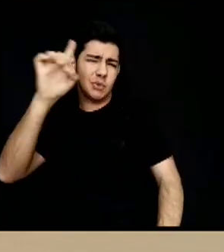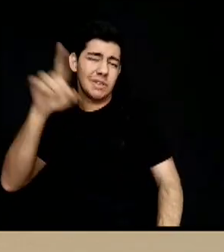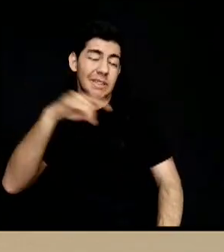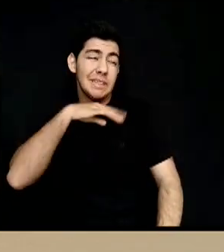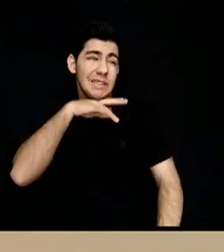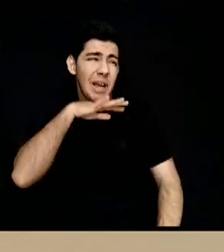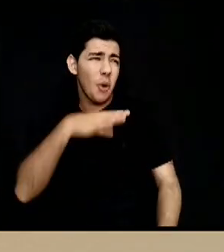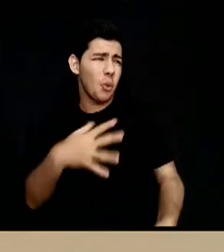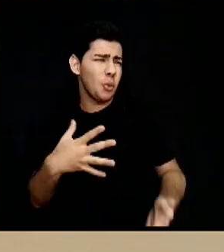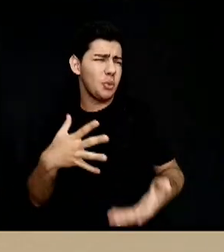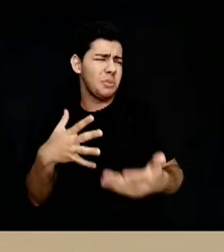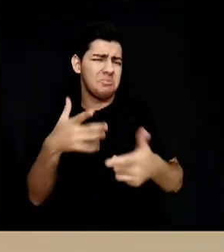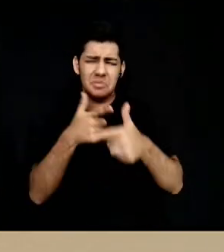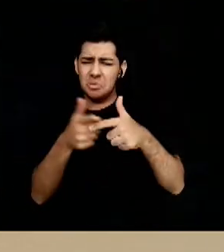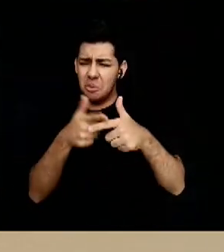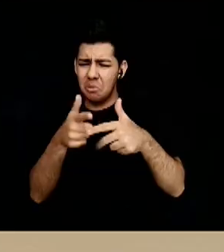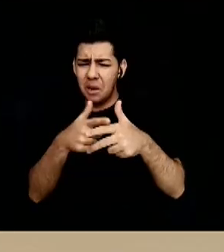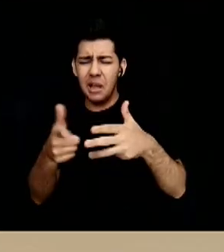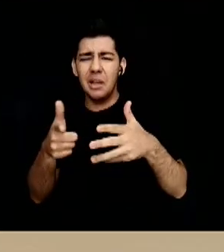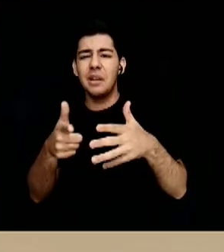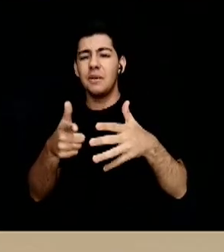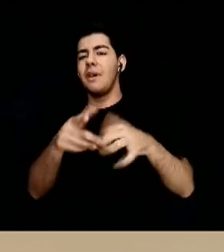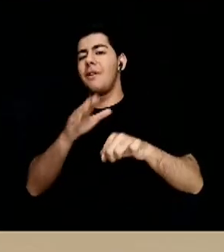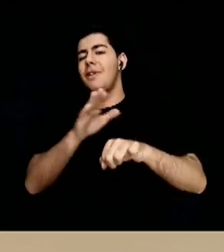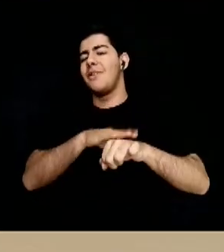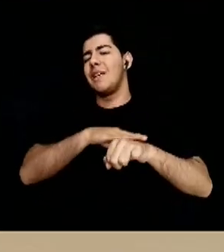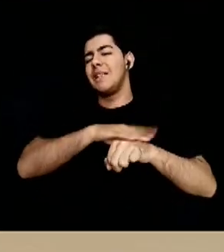o artesanato ali pode te